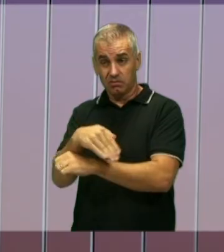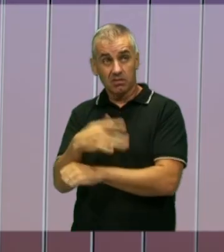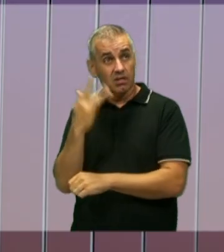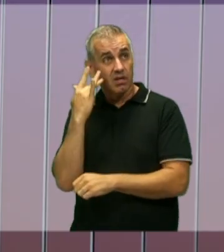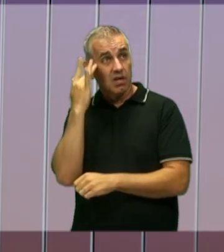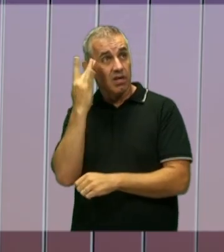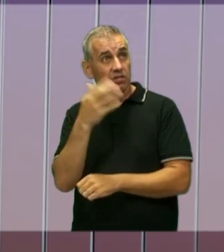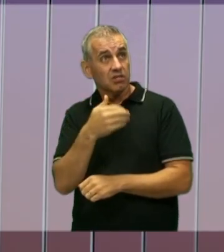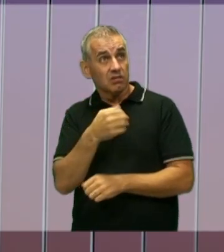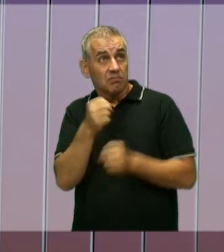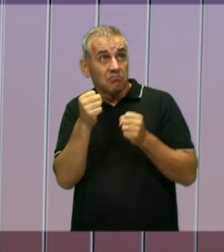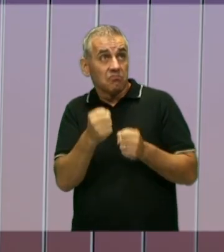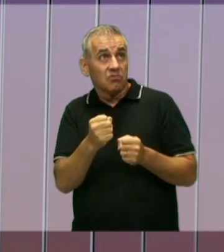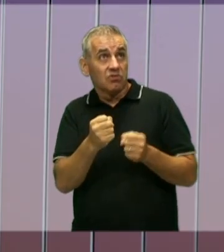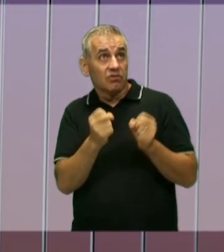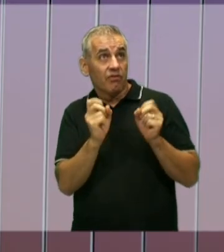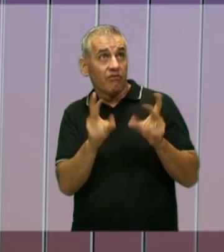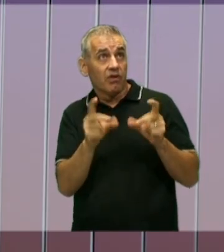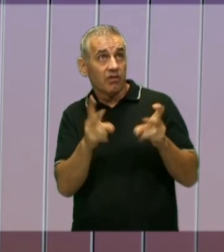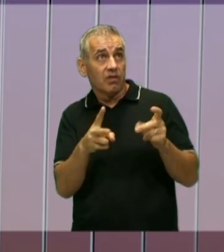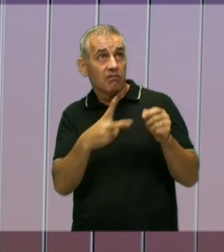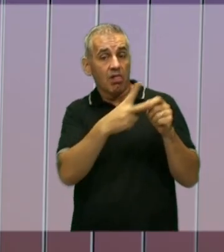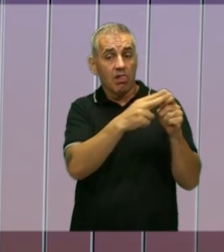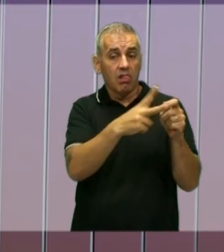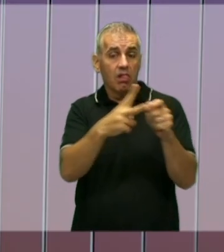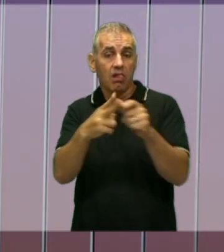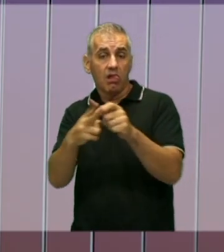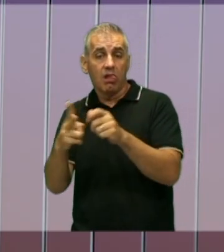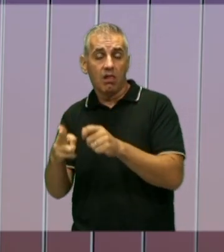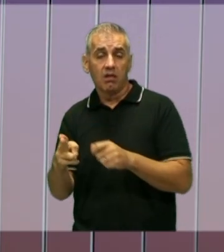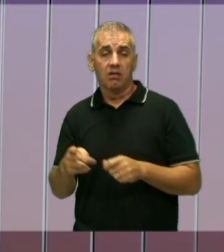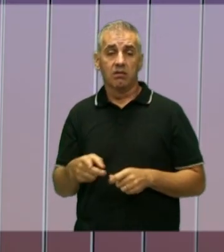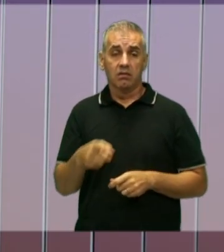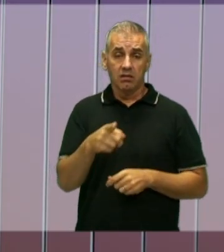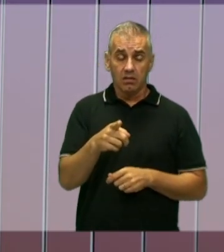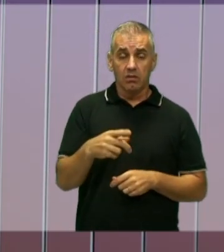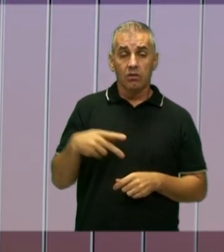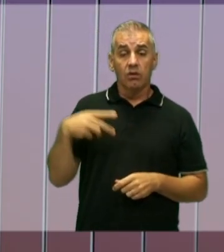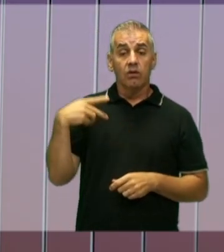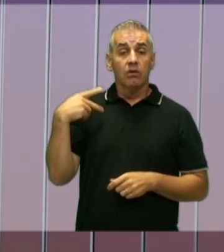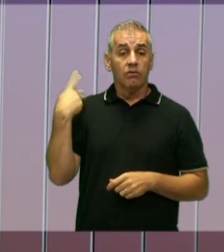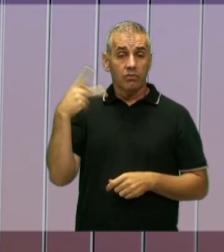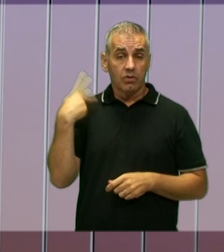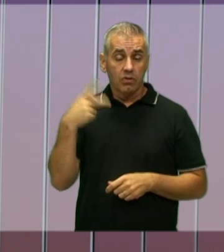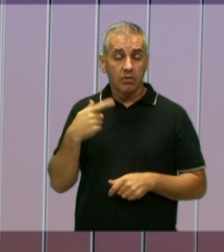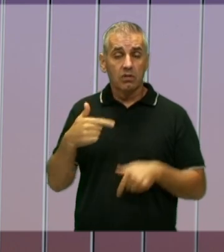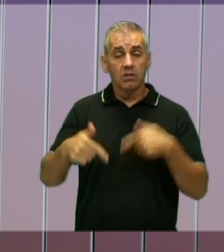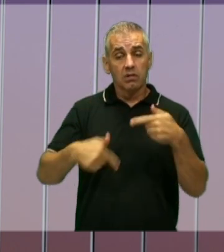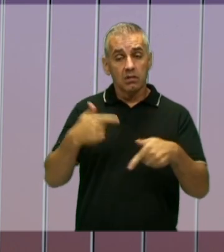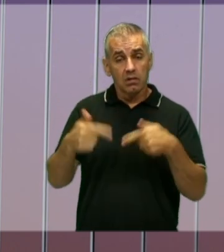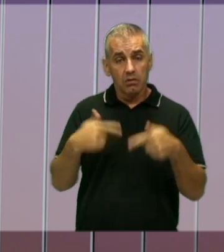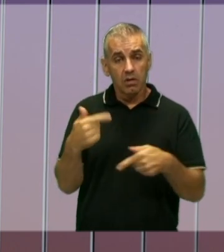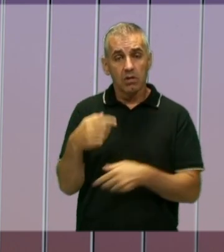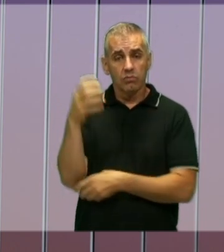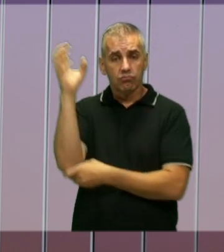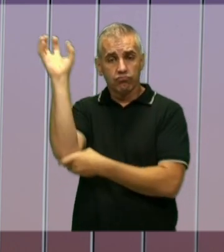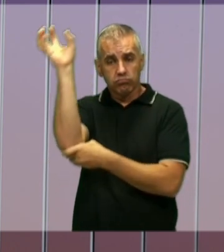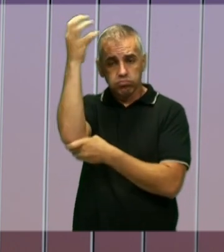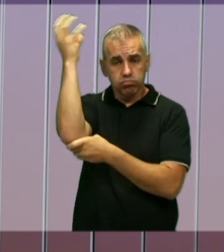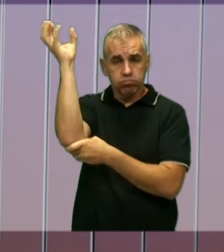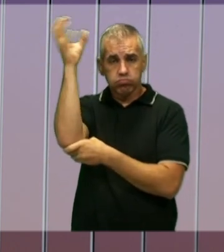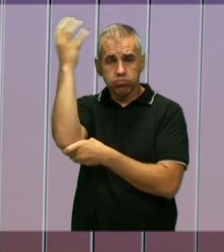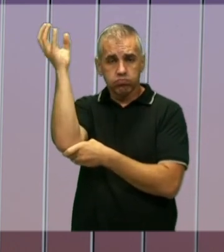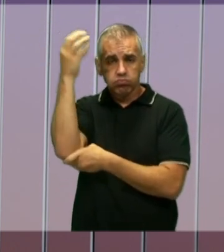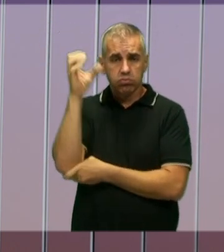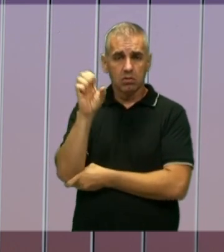assim, caído no chão, traz risco, né? Eu trabalho no SAMU 92, o senhor sabe disso. E a gente atende, né, a ocorrência, passou de